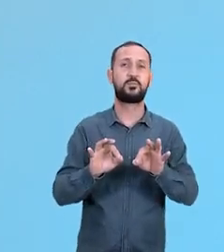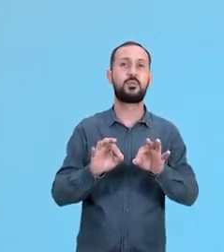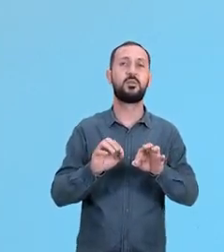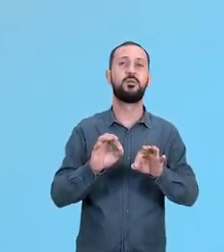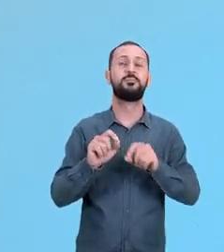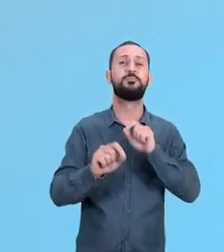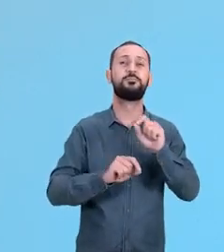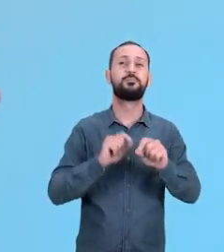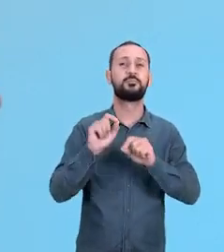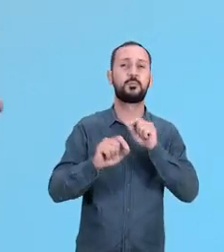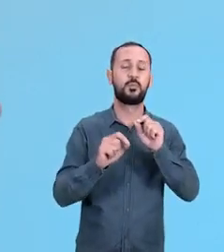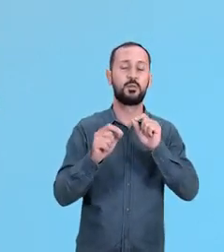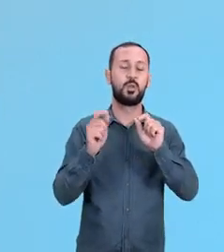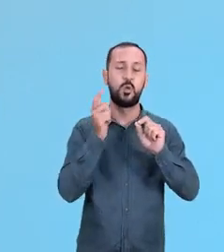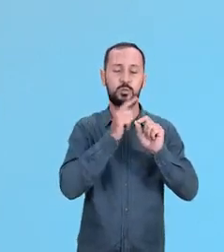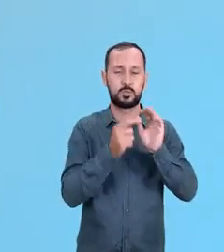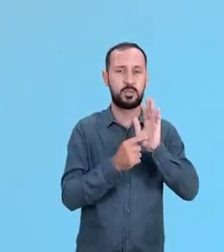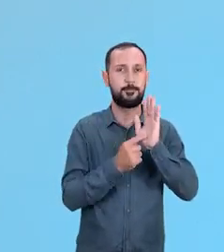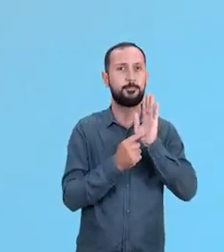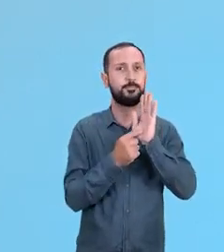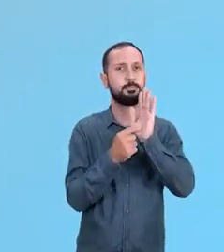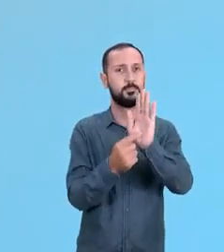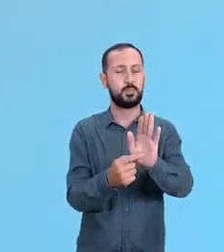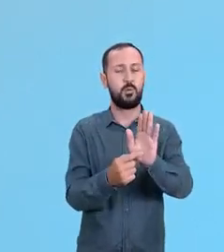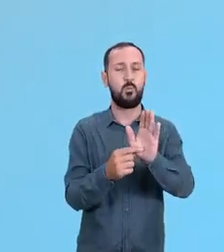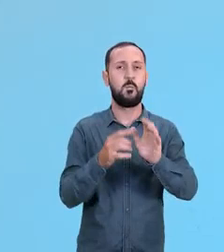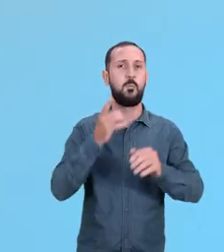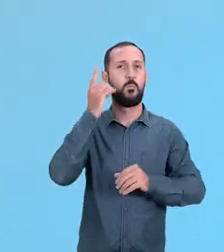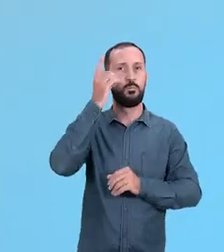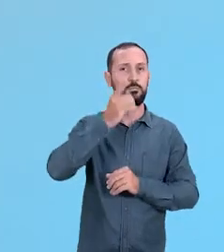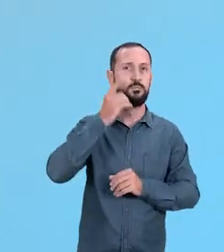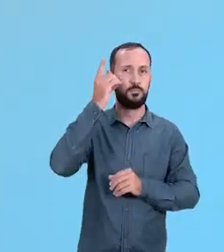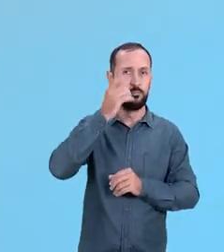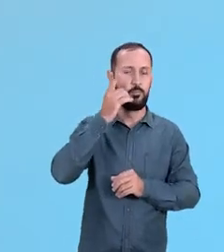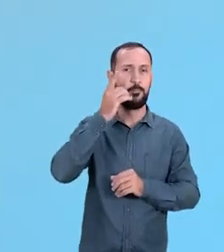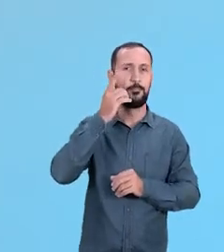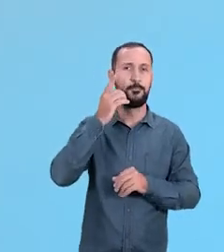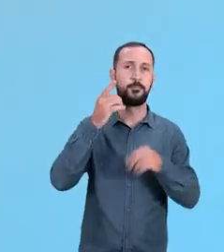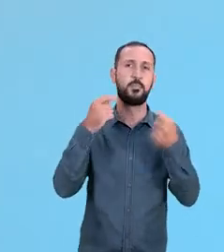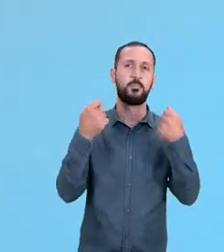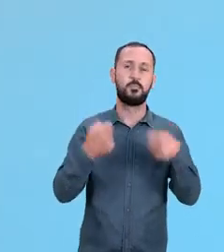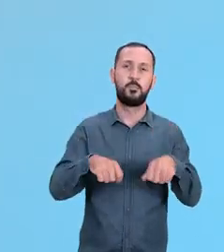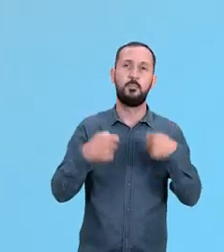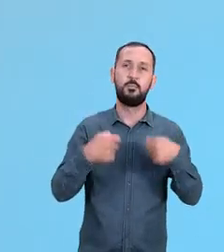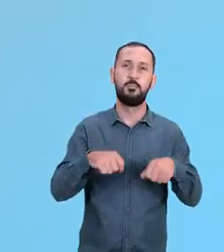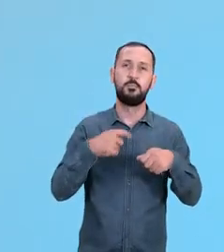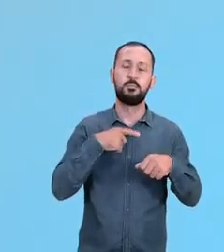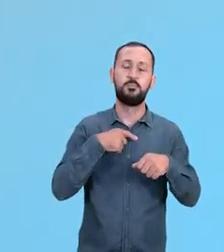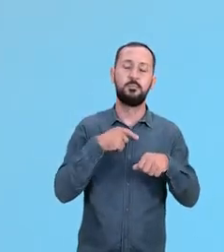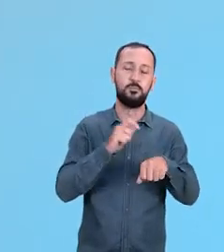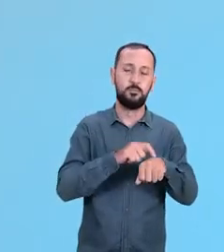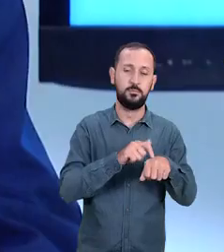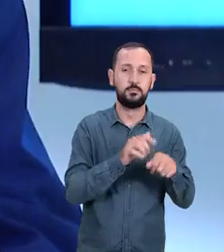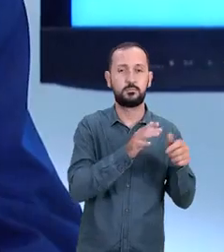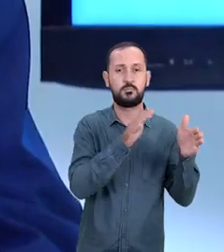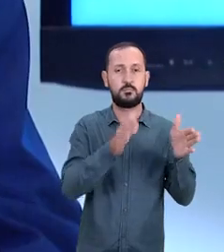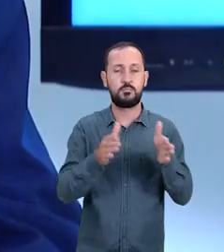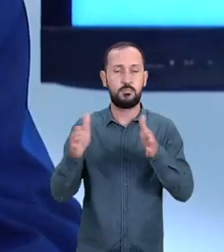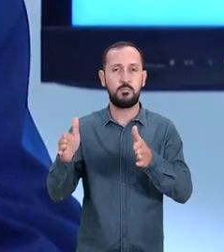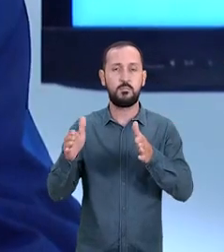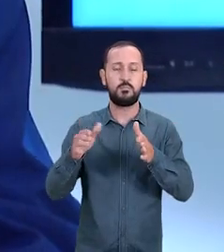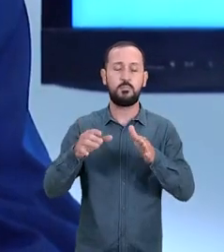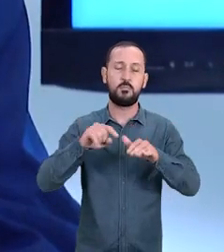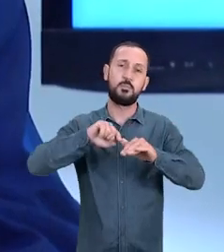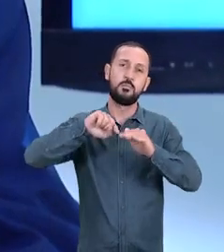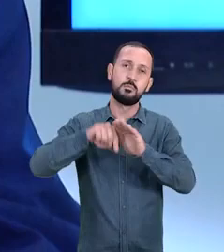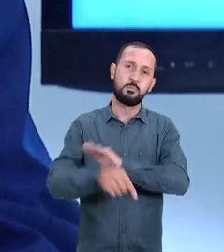ser apresentada pelos deputados, ela precisa de uma etapa de